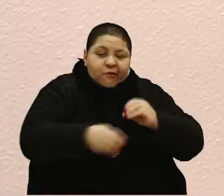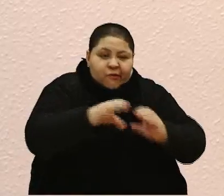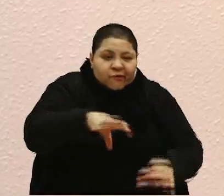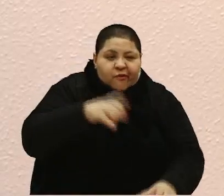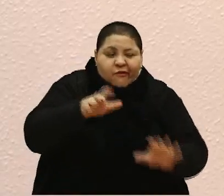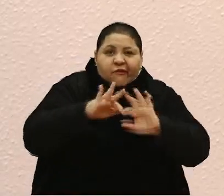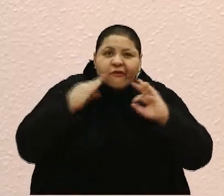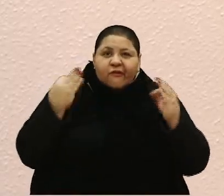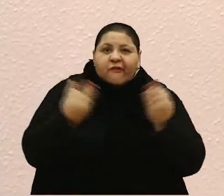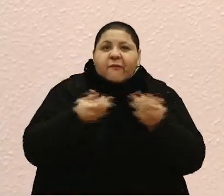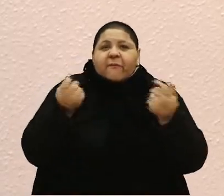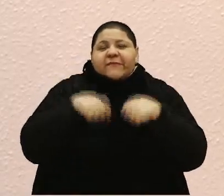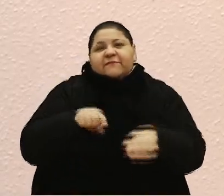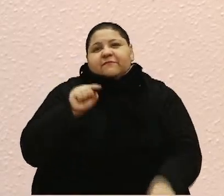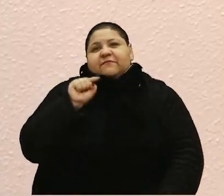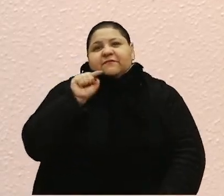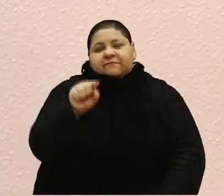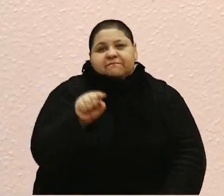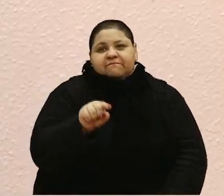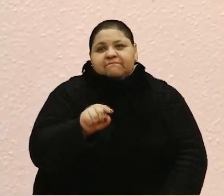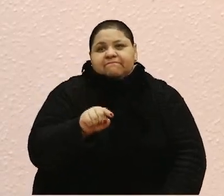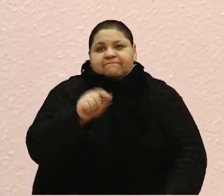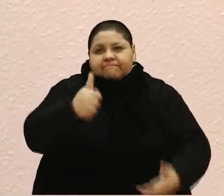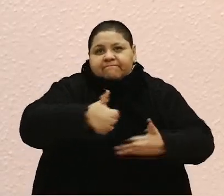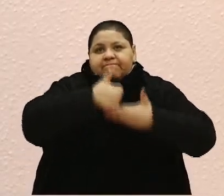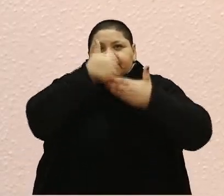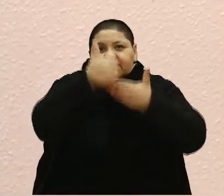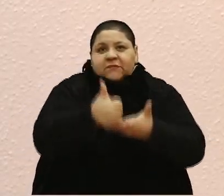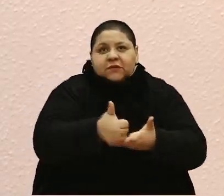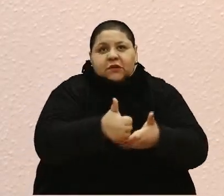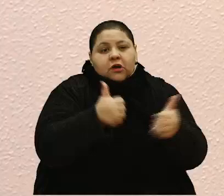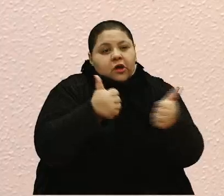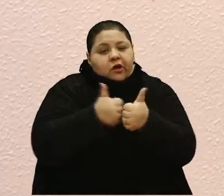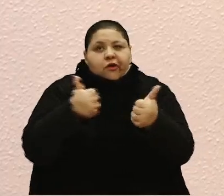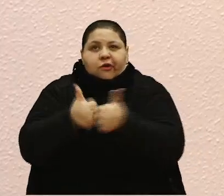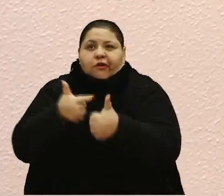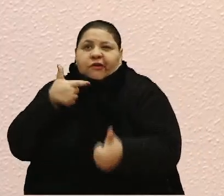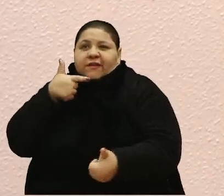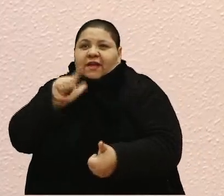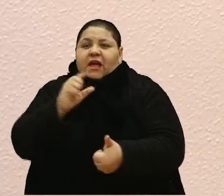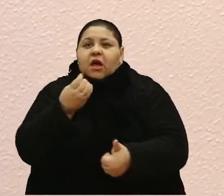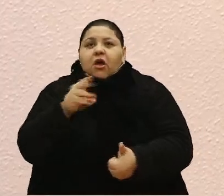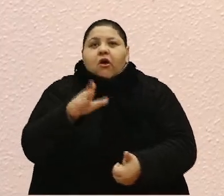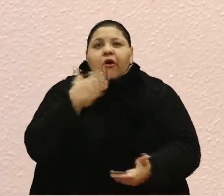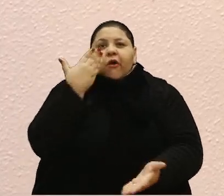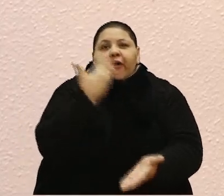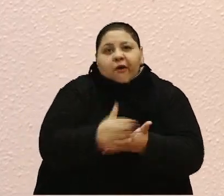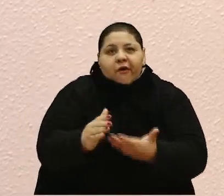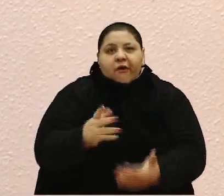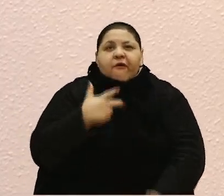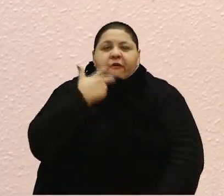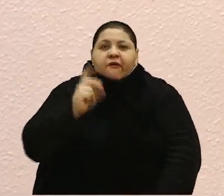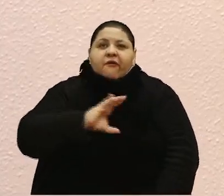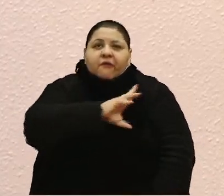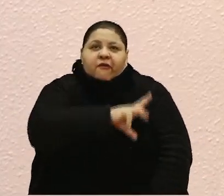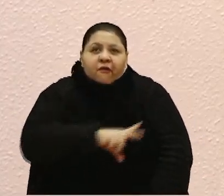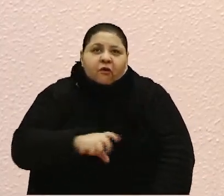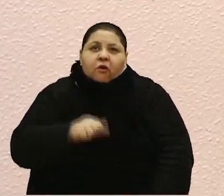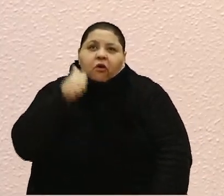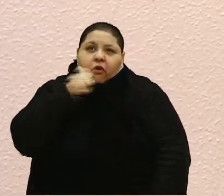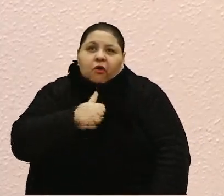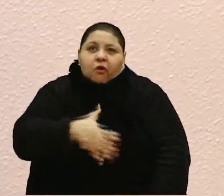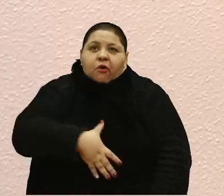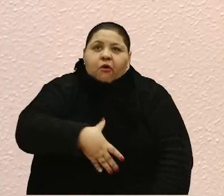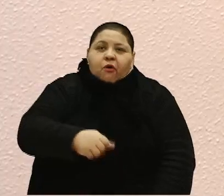família precisa de você para te apoiar lado a lado, se ganhar ou se perder. Fala do amor entre homem, filho e mulher,